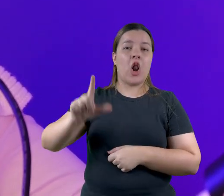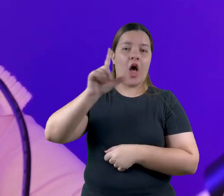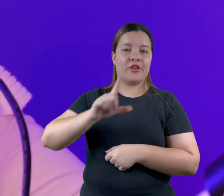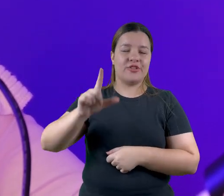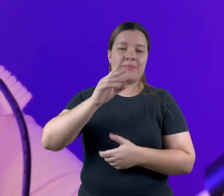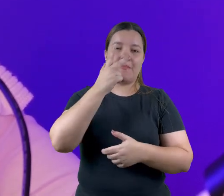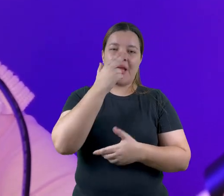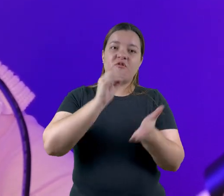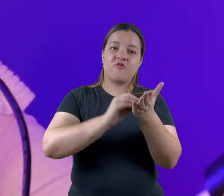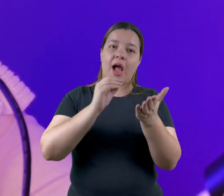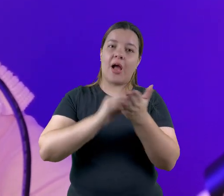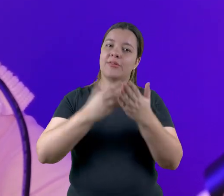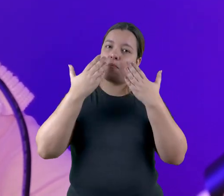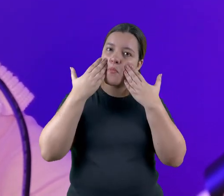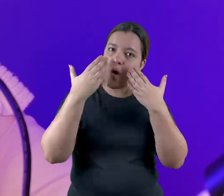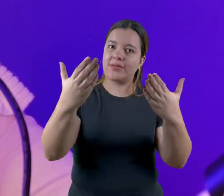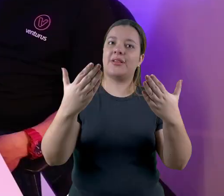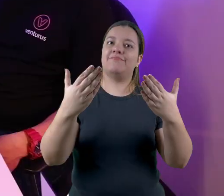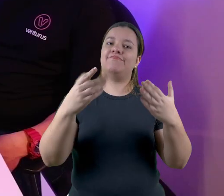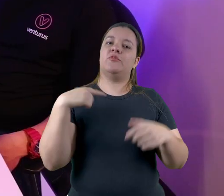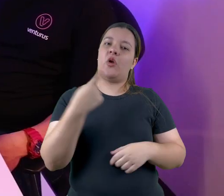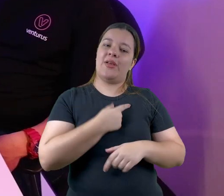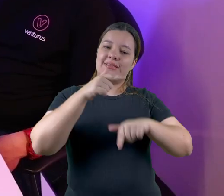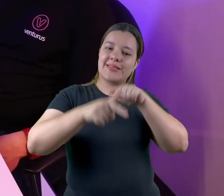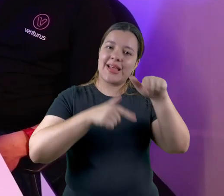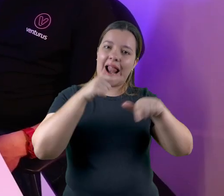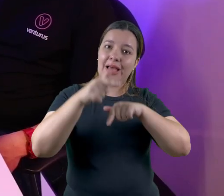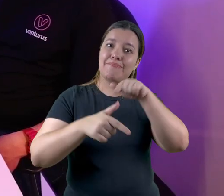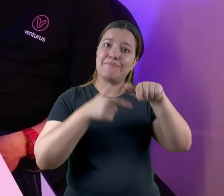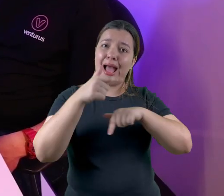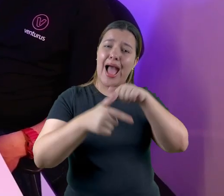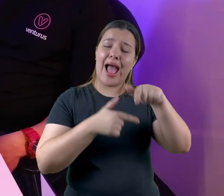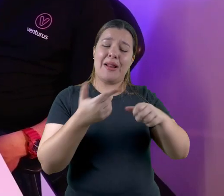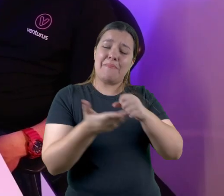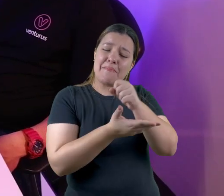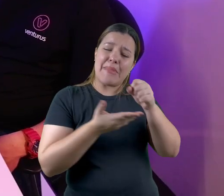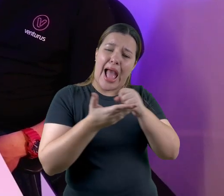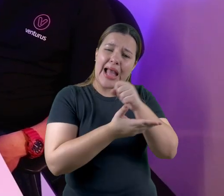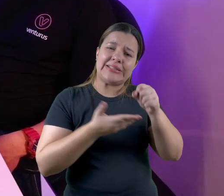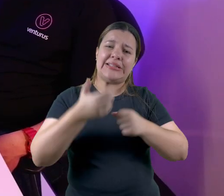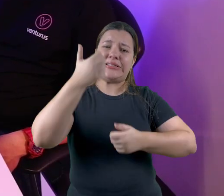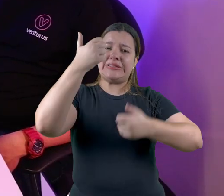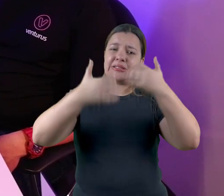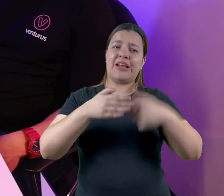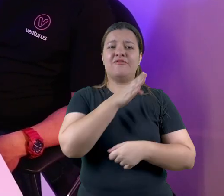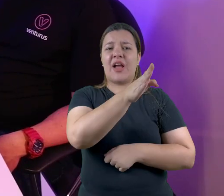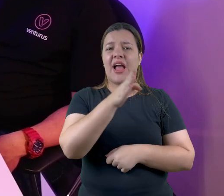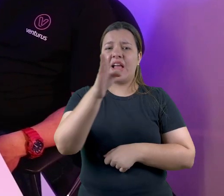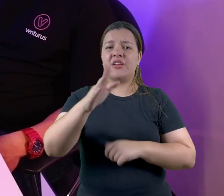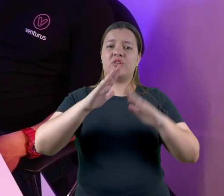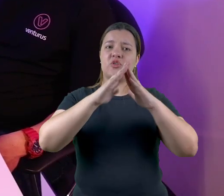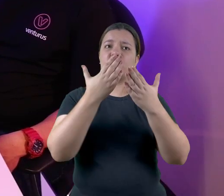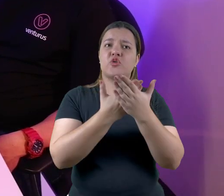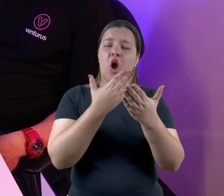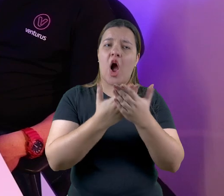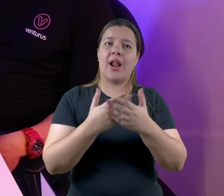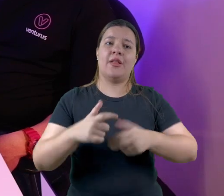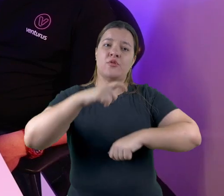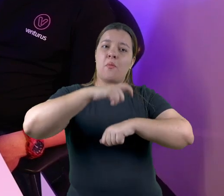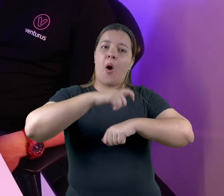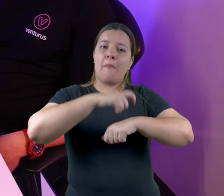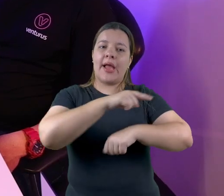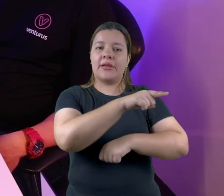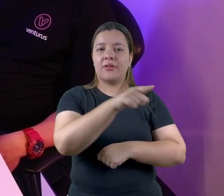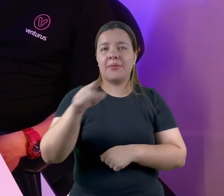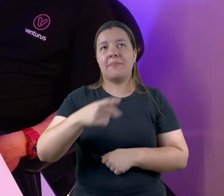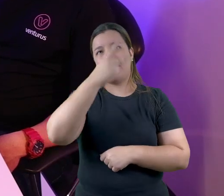lógico né então eu acho que falta isso um pouco né a gente fazer um trabalho de base aí explicando isso nas escolas né ali na hora